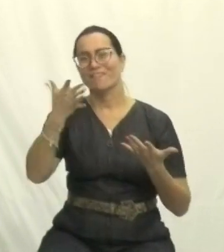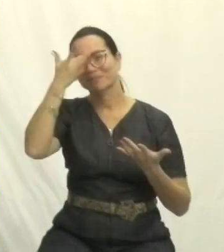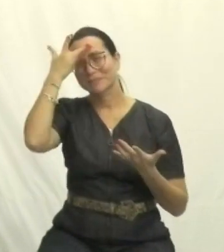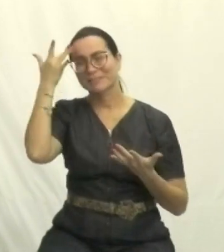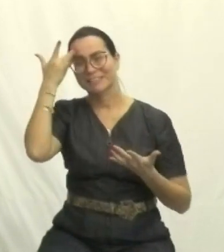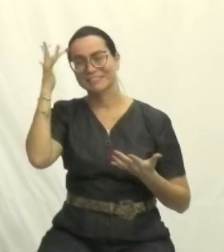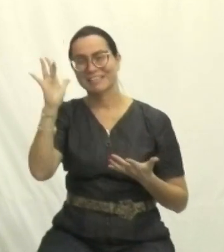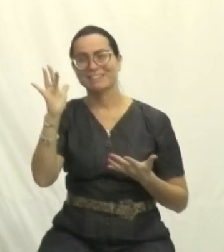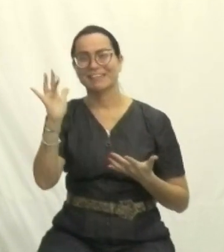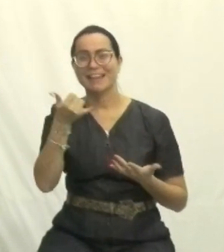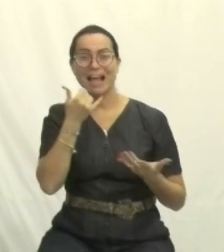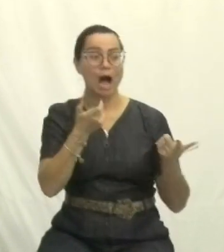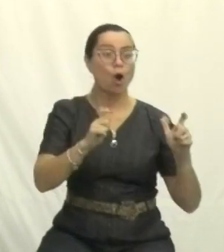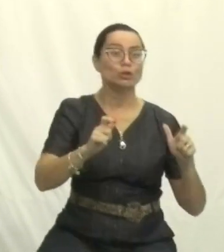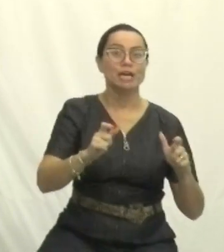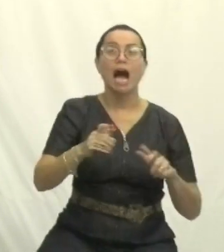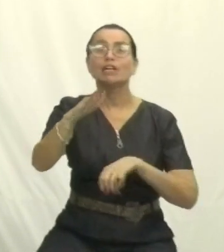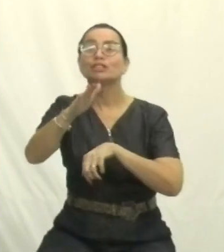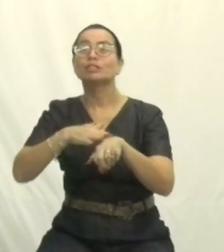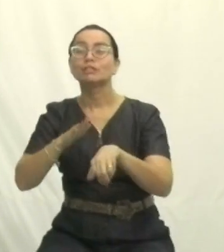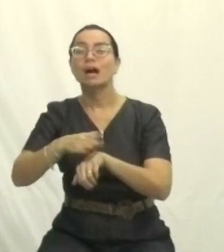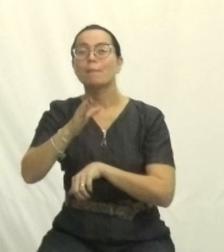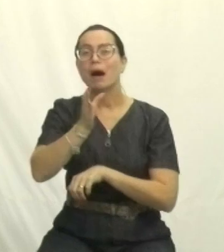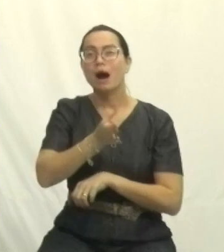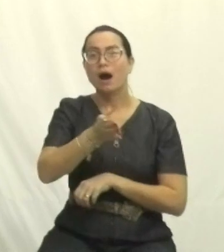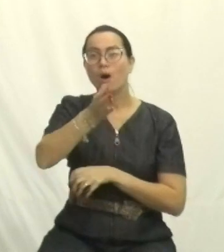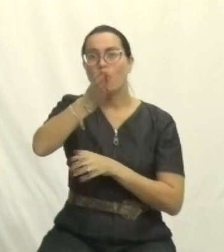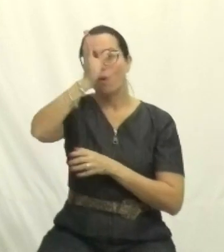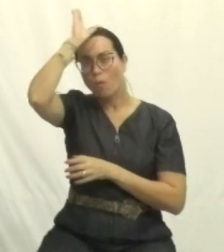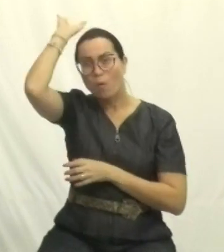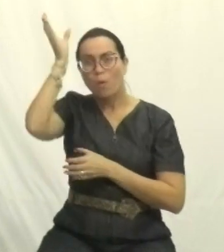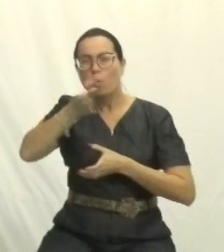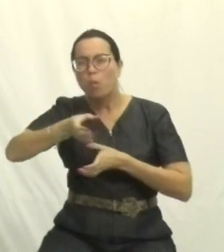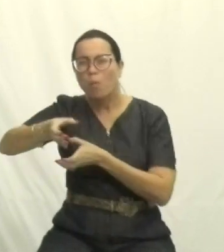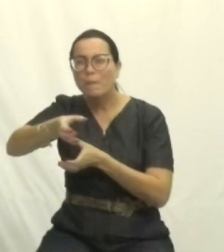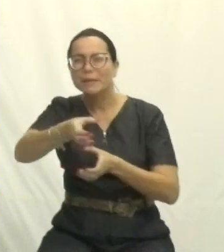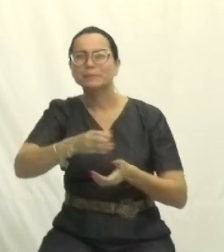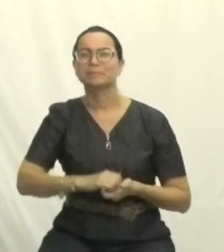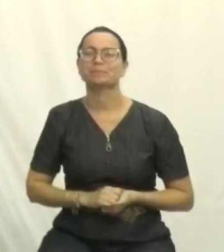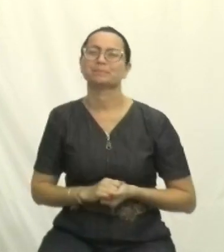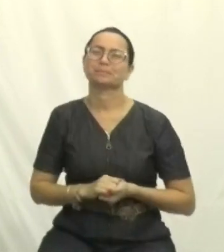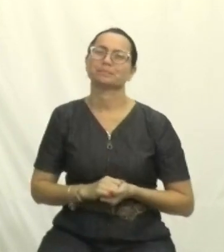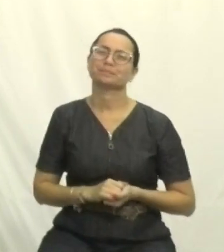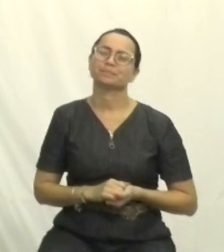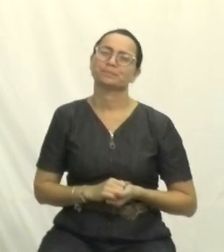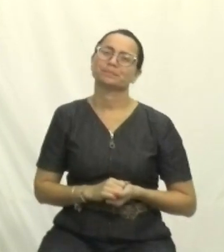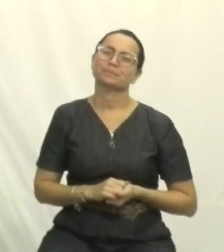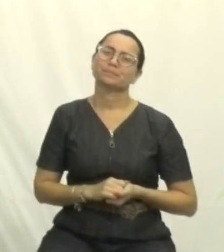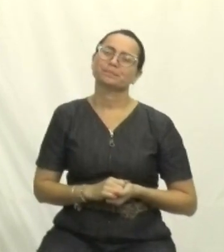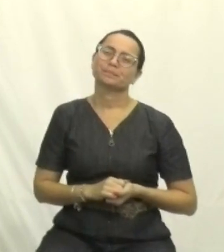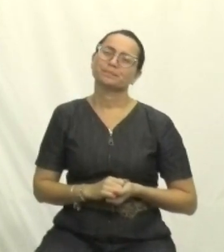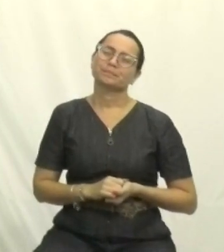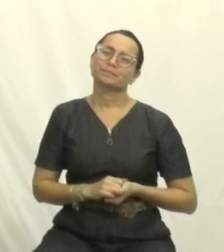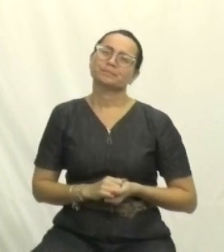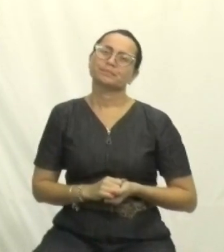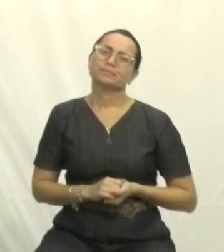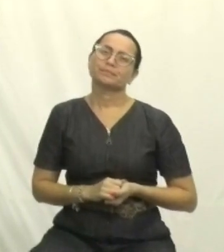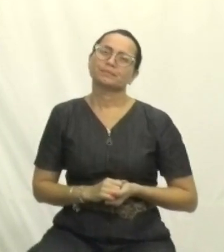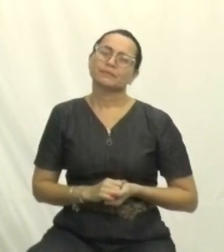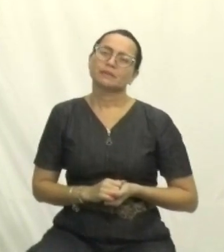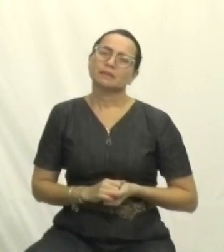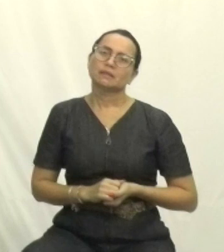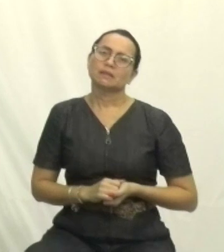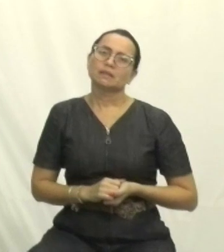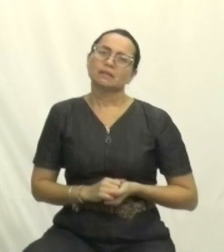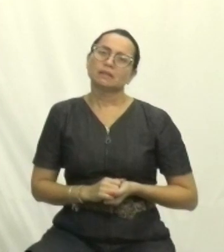elas ligam para o Corpo de Bombeiros. E aí são alguns números do ano referente ao ano passado, e meio que como